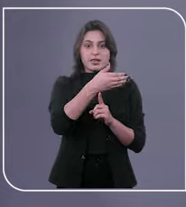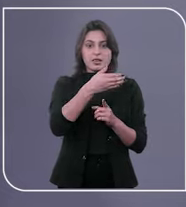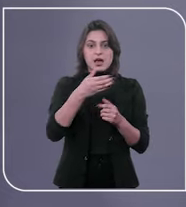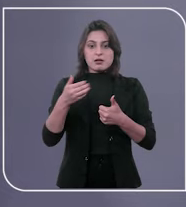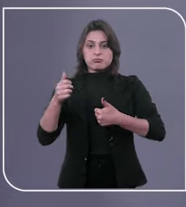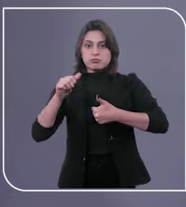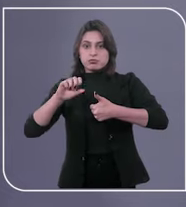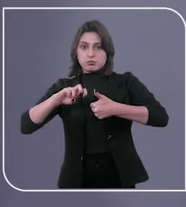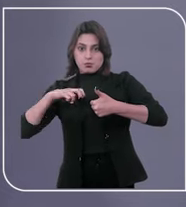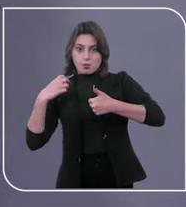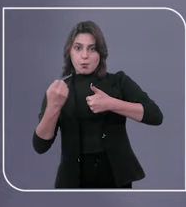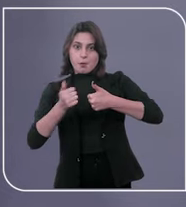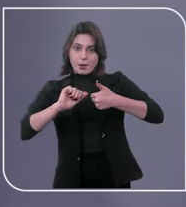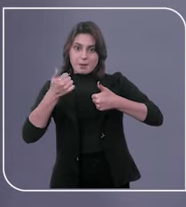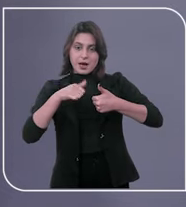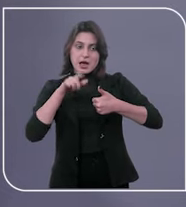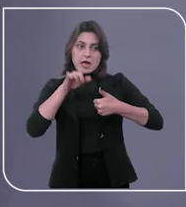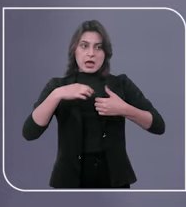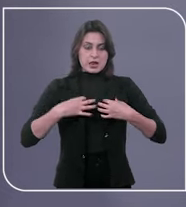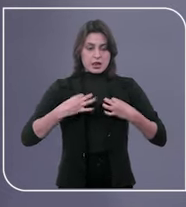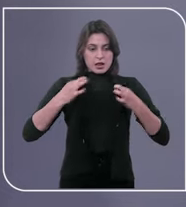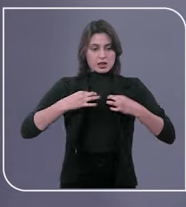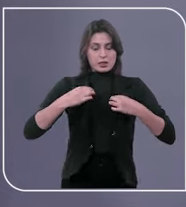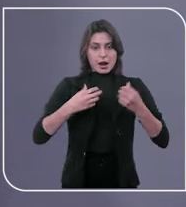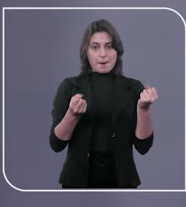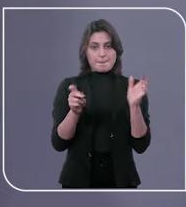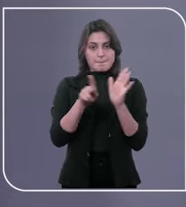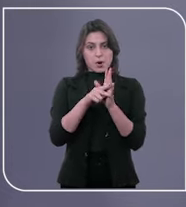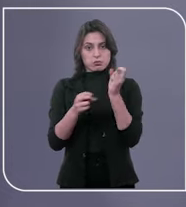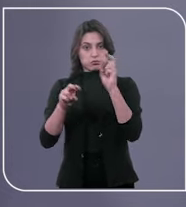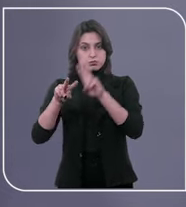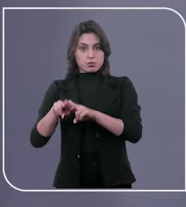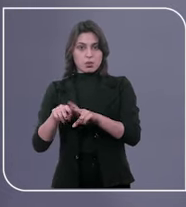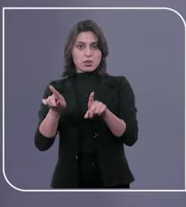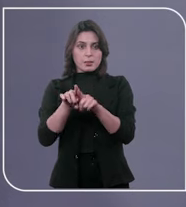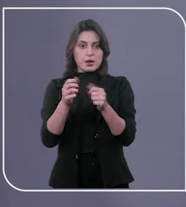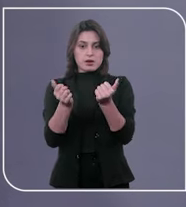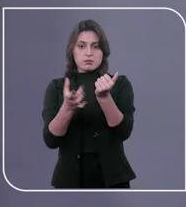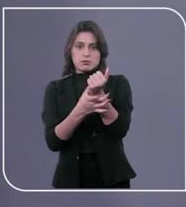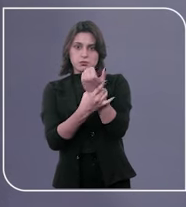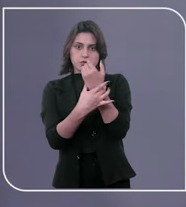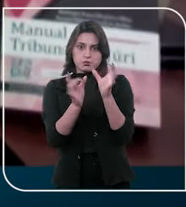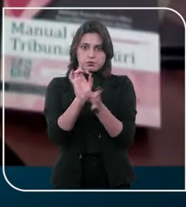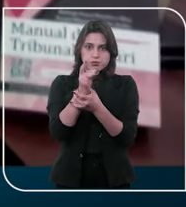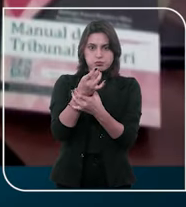algemados e tudo mais. Aqui no Brasil, isso é uma obrigação?